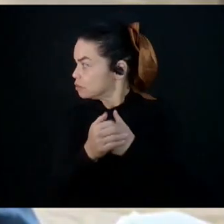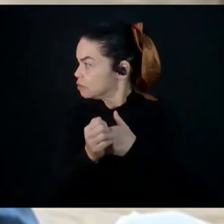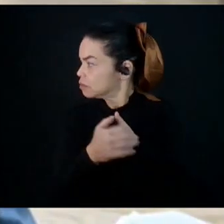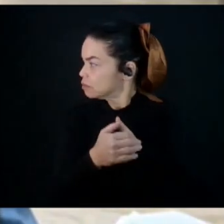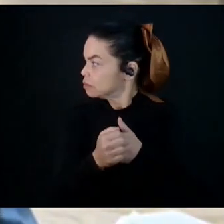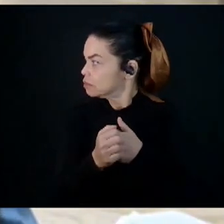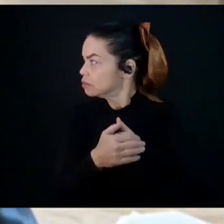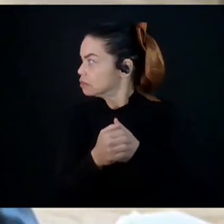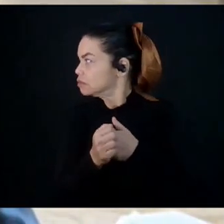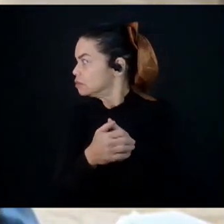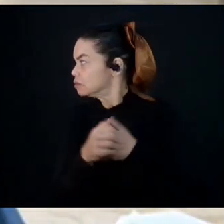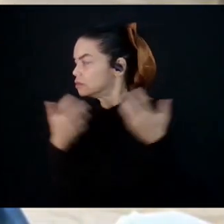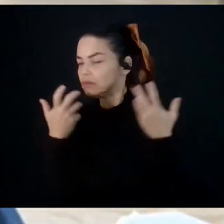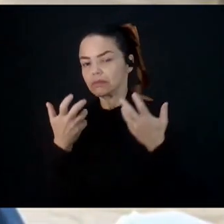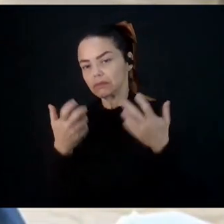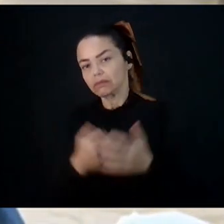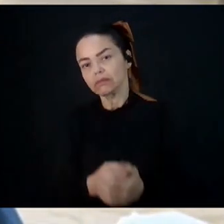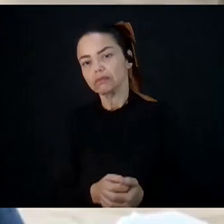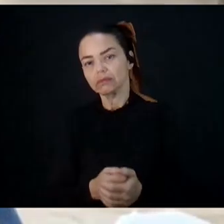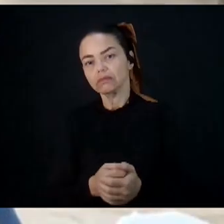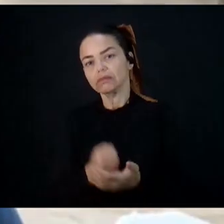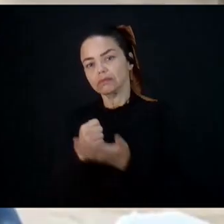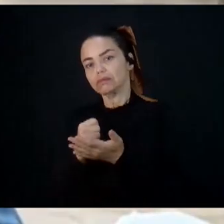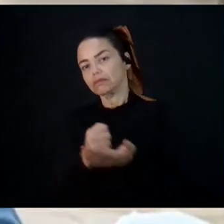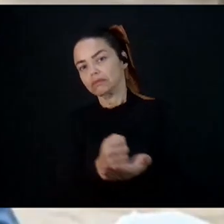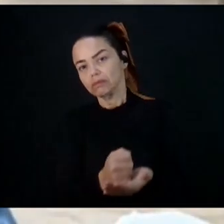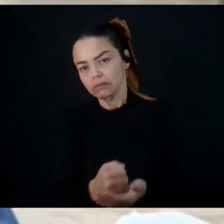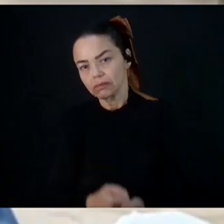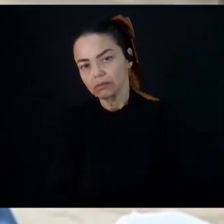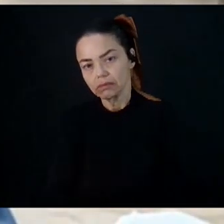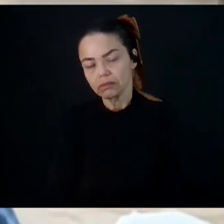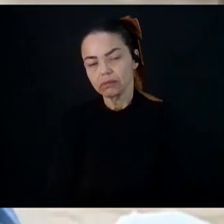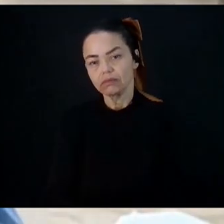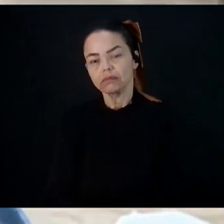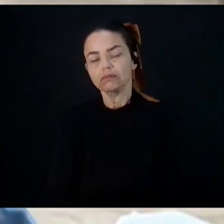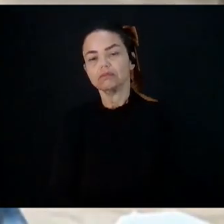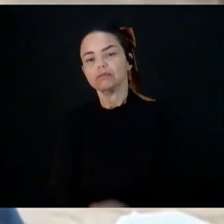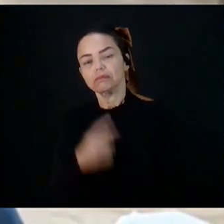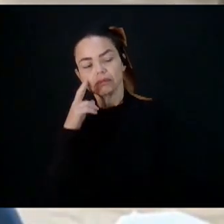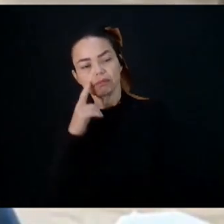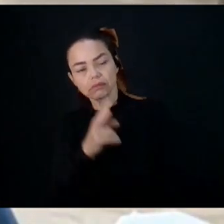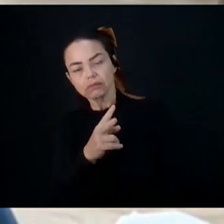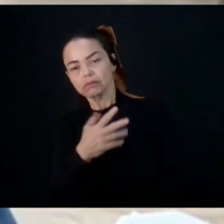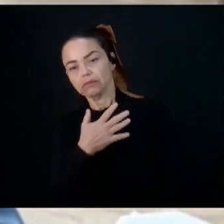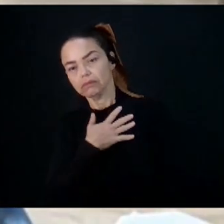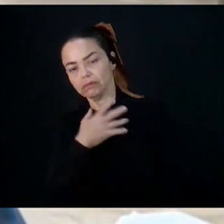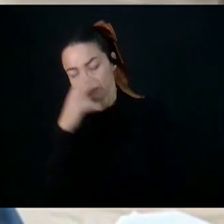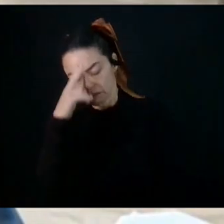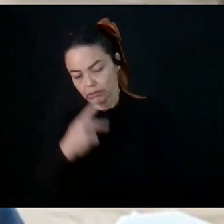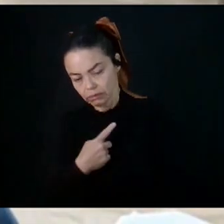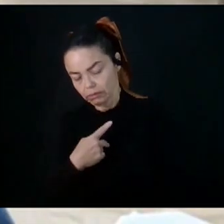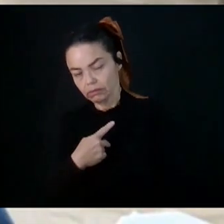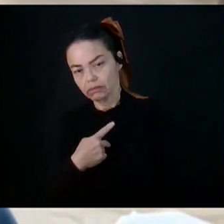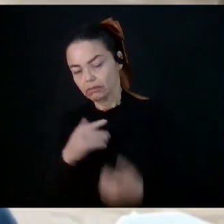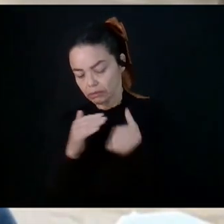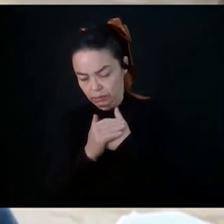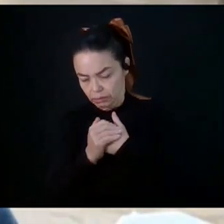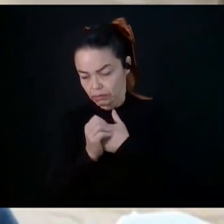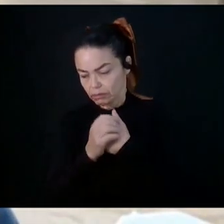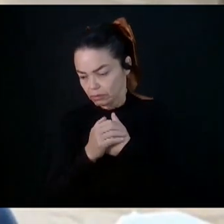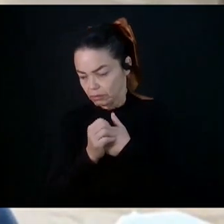só querem cuidar. Então, poder olhar para o meu afeto, para as minhas